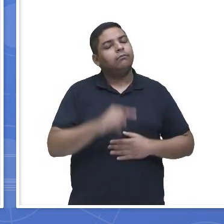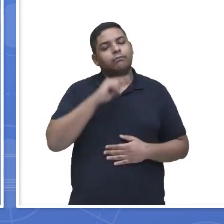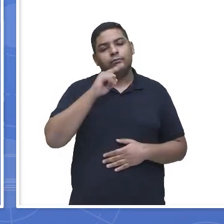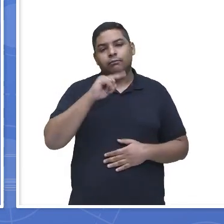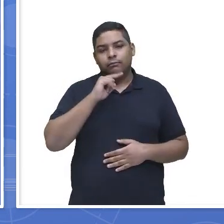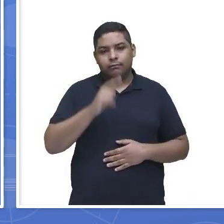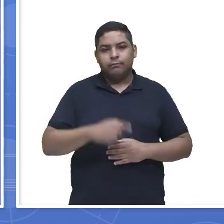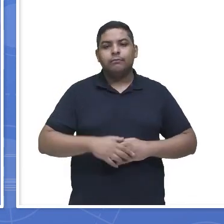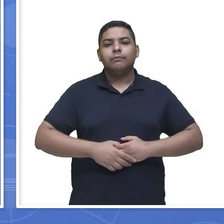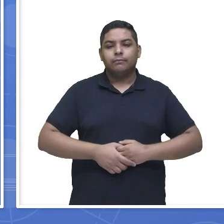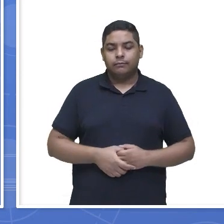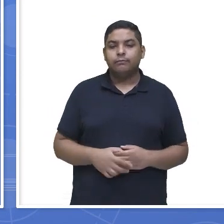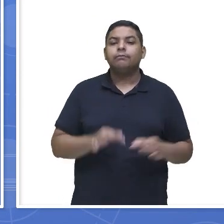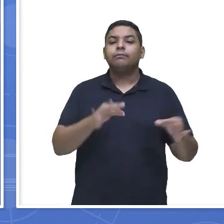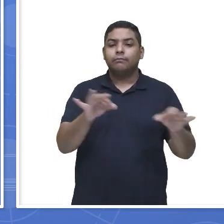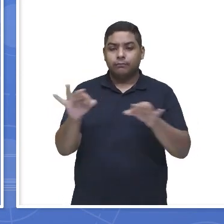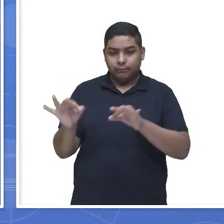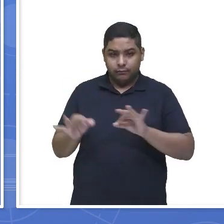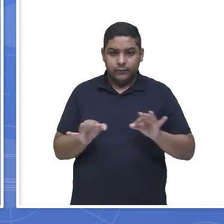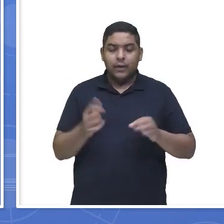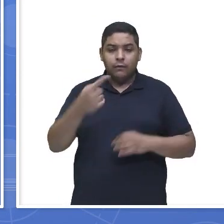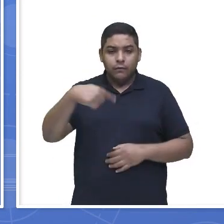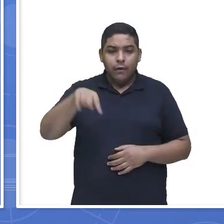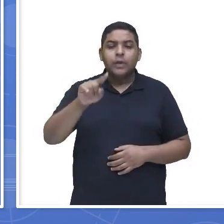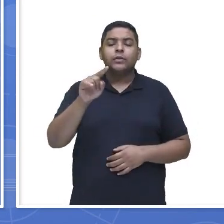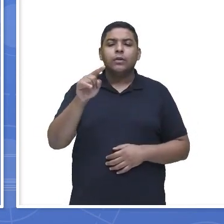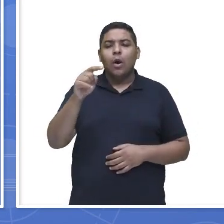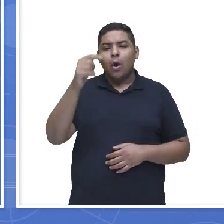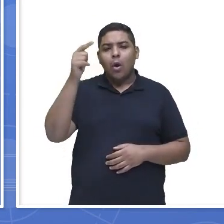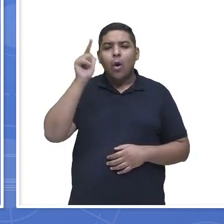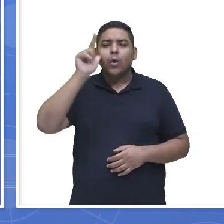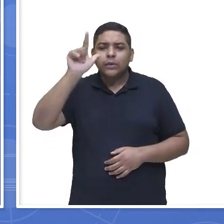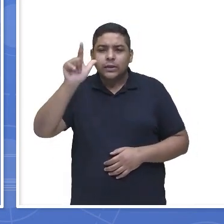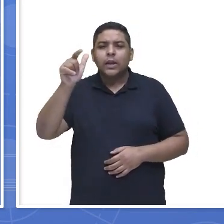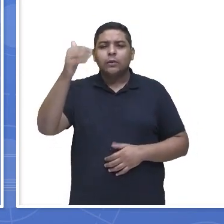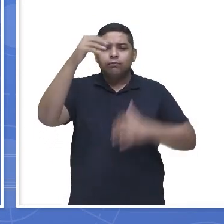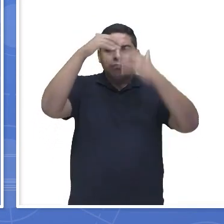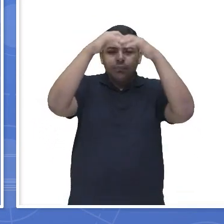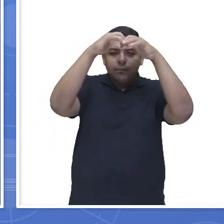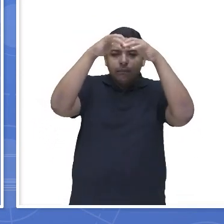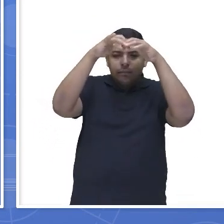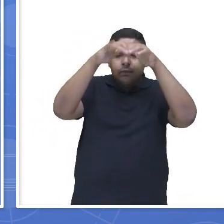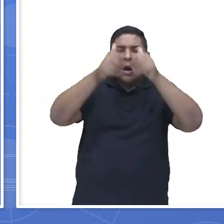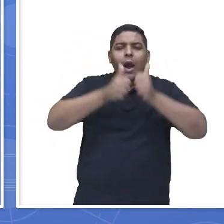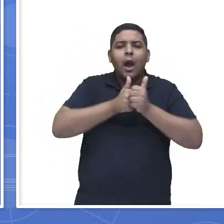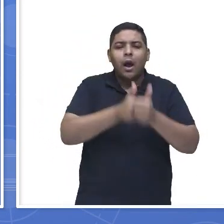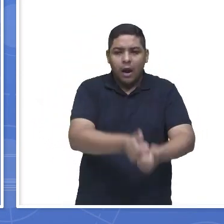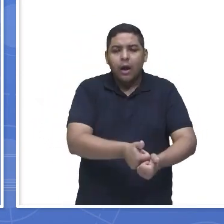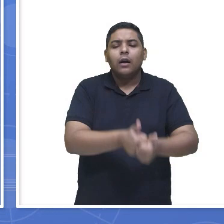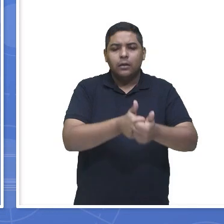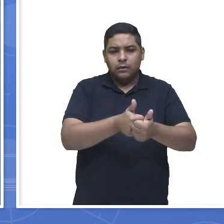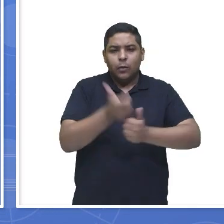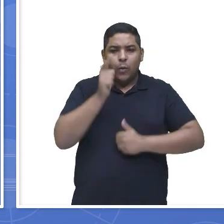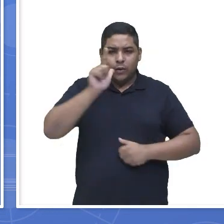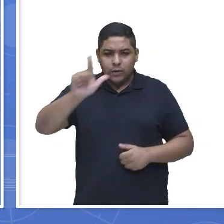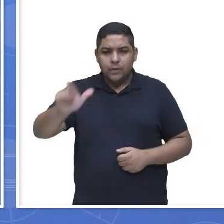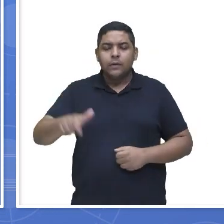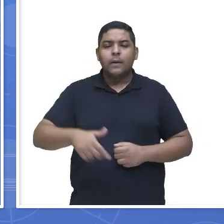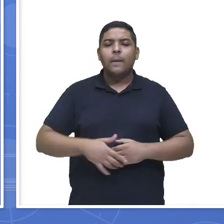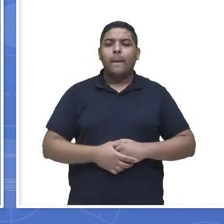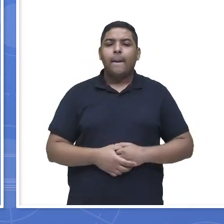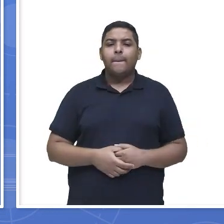inquestionável. Perfeito? Vocês estão conseguindo me acompanhar? Olha a diferença. Olha o cético,